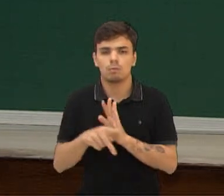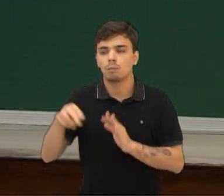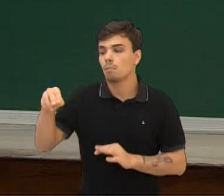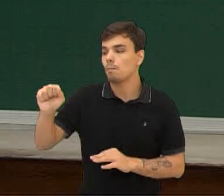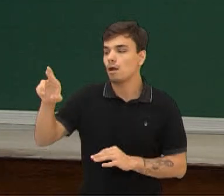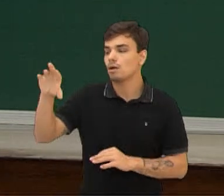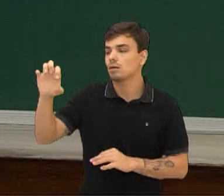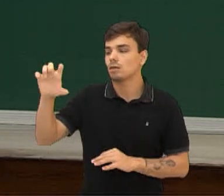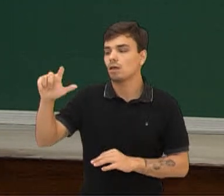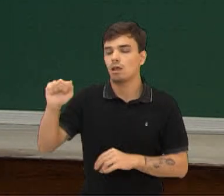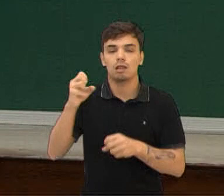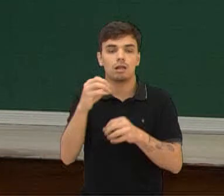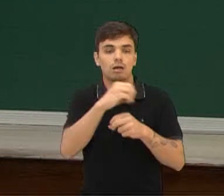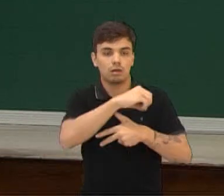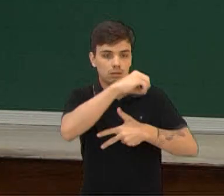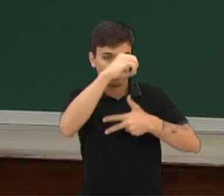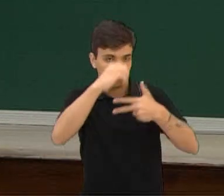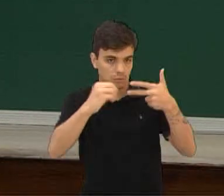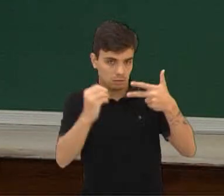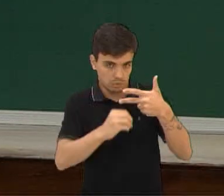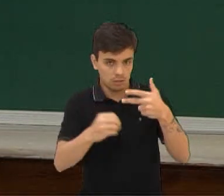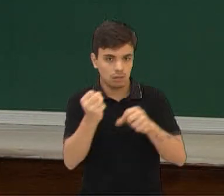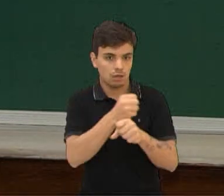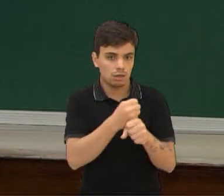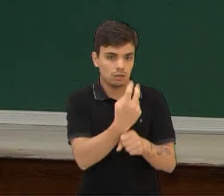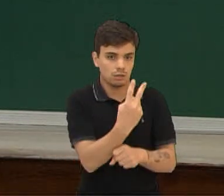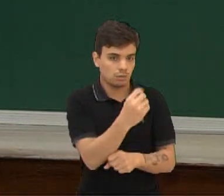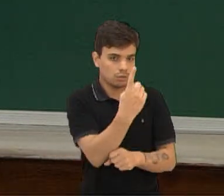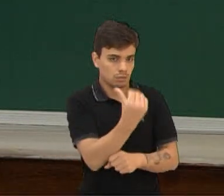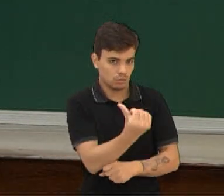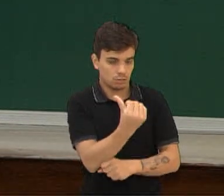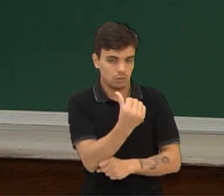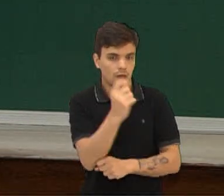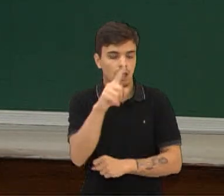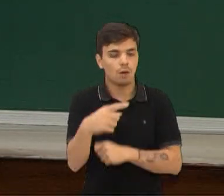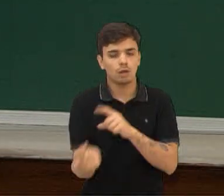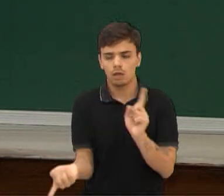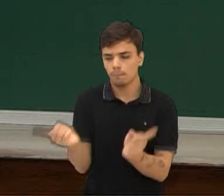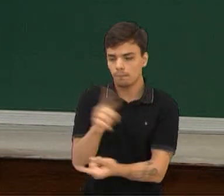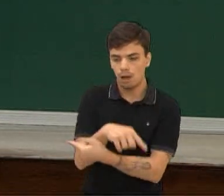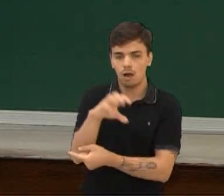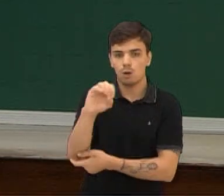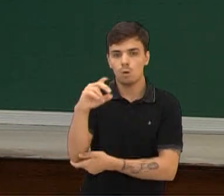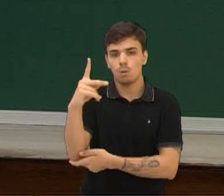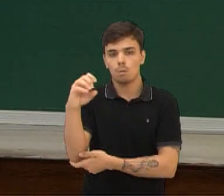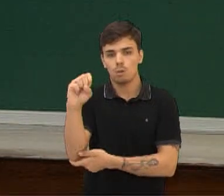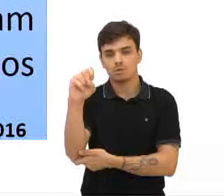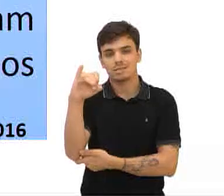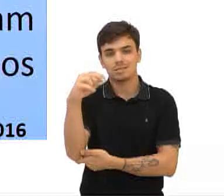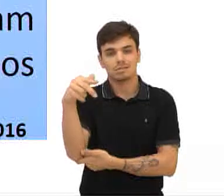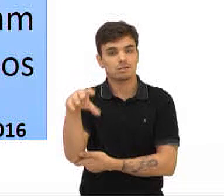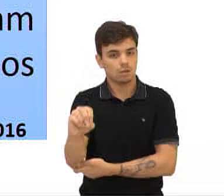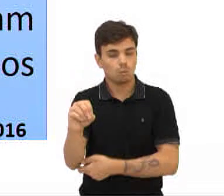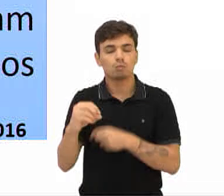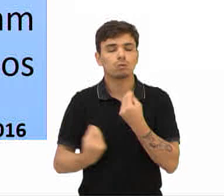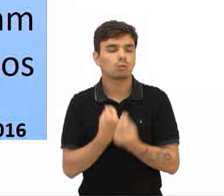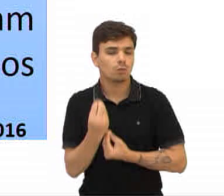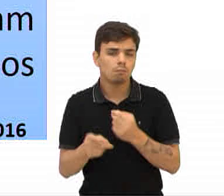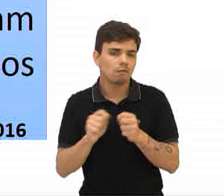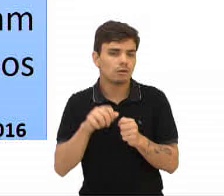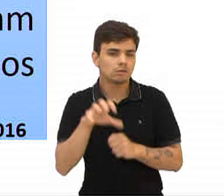Souza Araújo no Enem de 2016, que é uma oposição. Como que faz isso, professora? Vamos